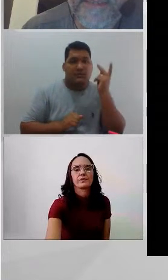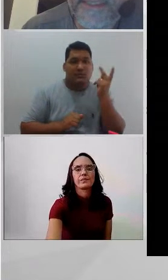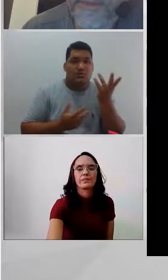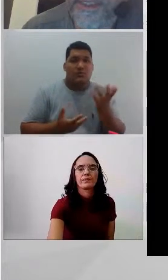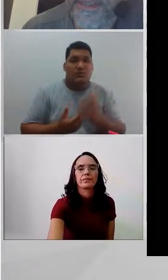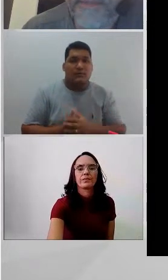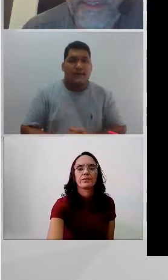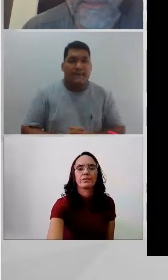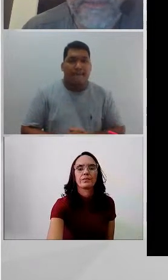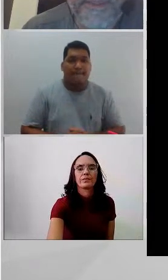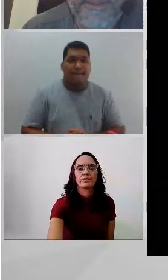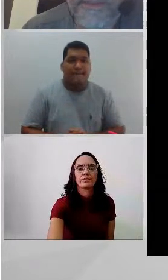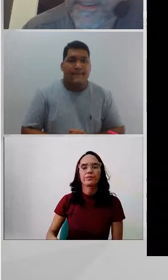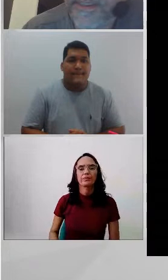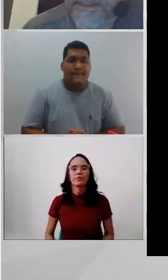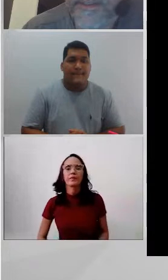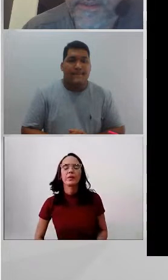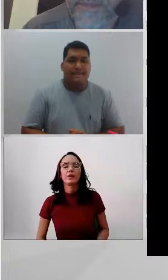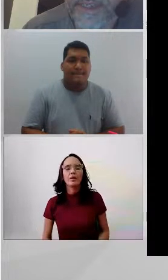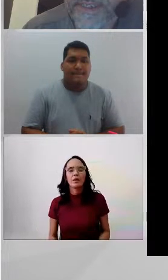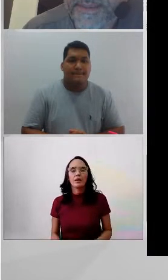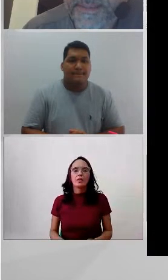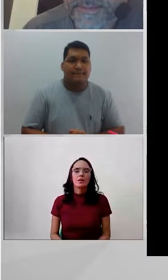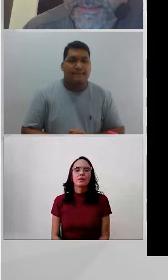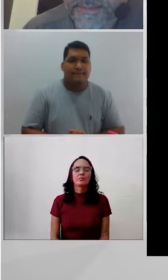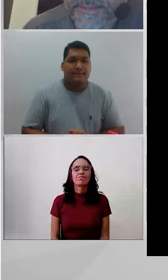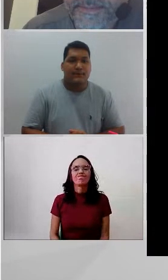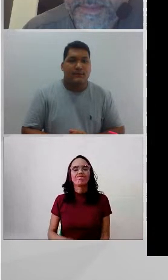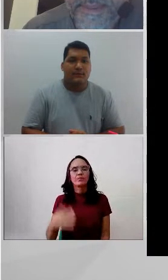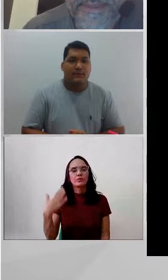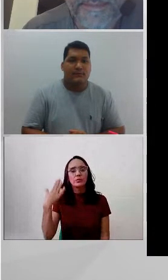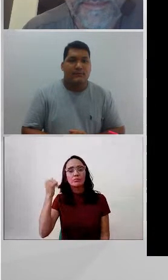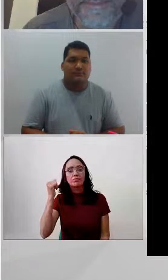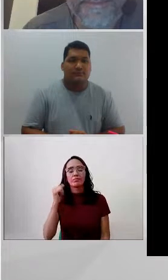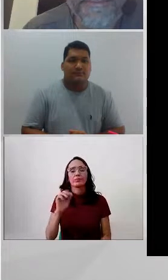se a resposta B é de uma pessoa ou de uma máquina.